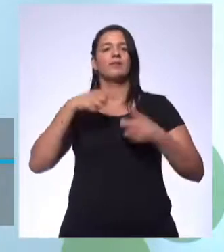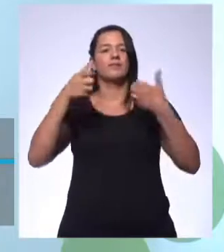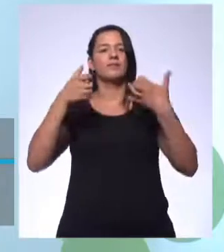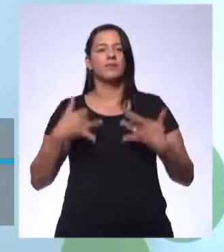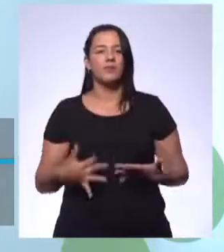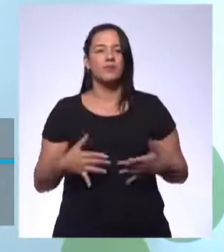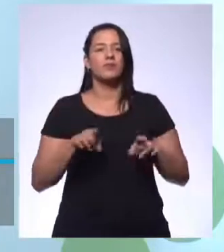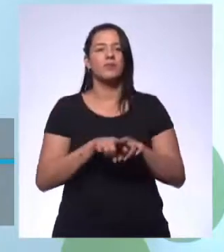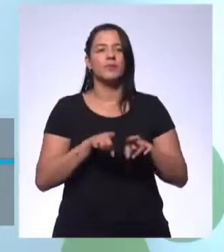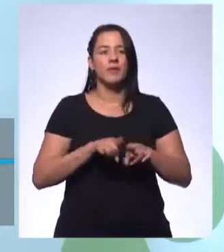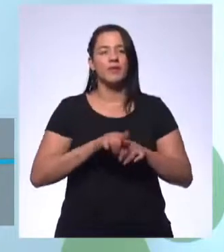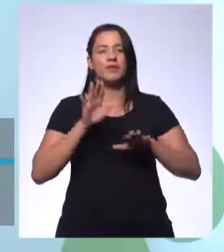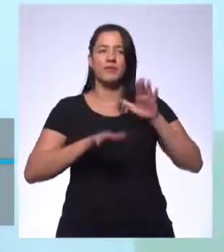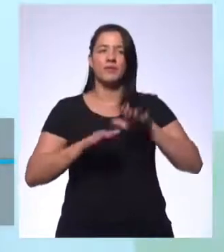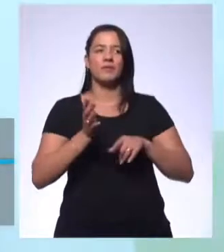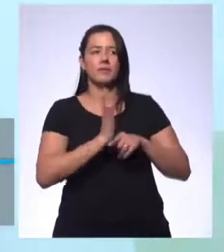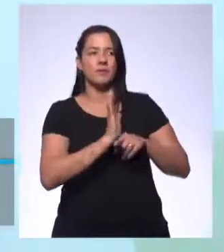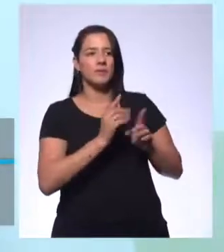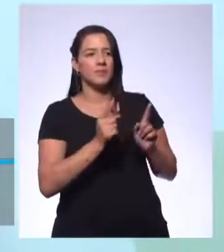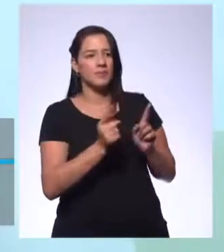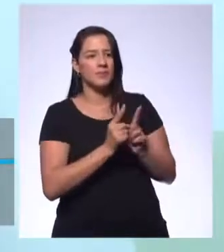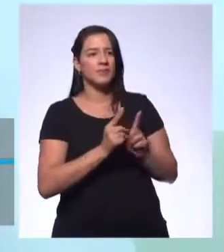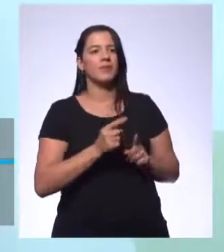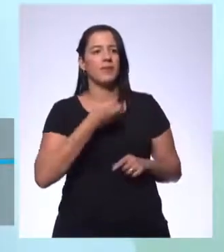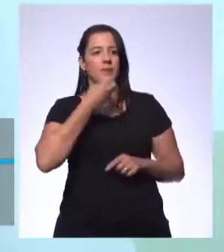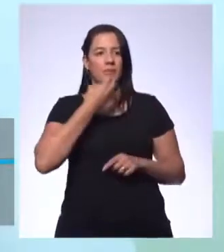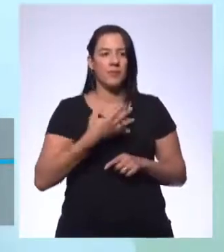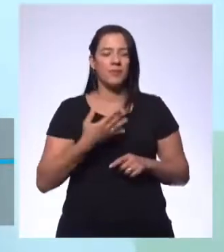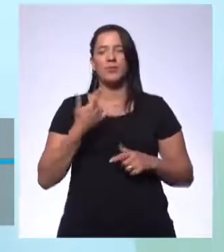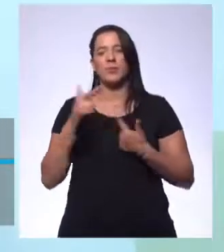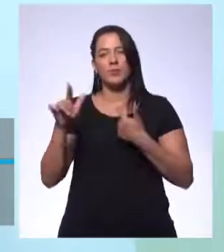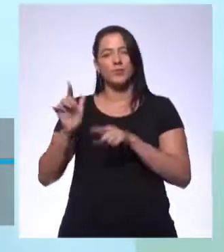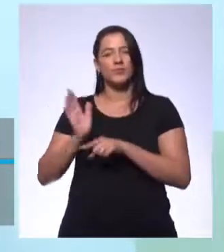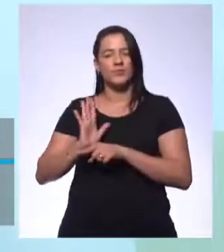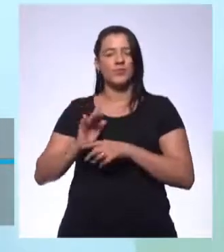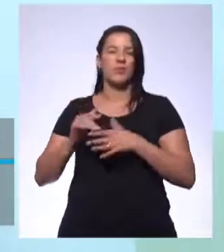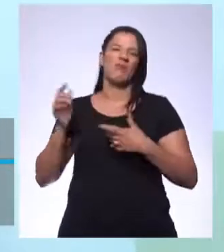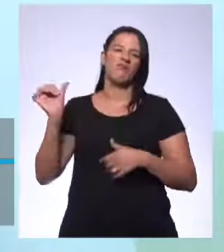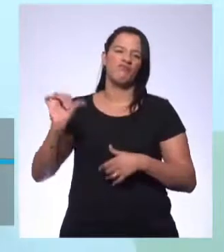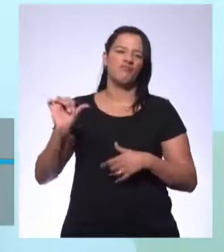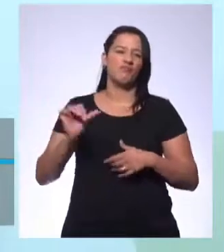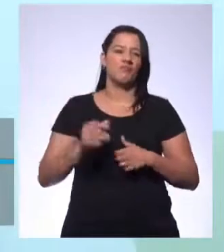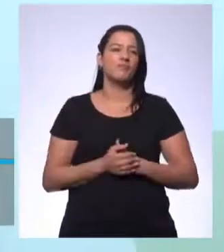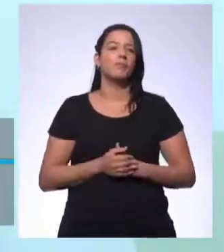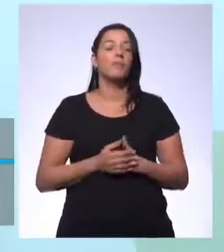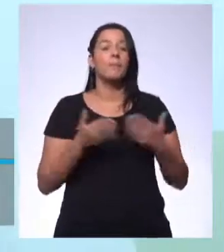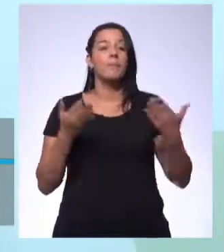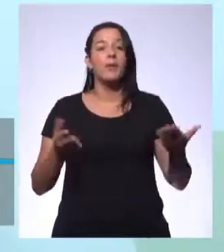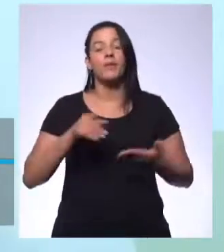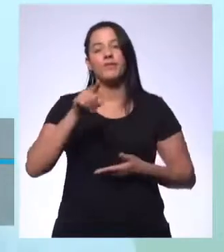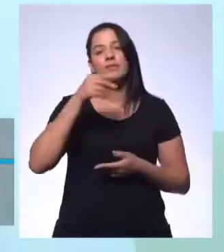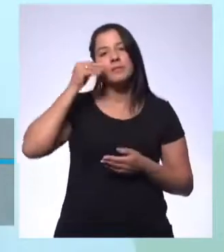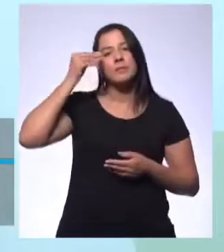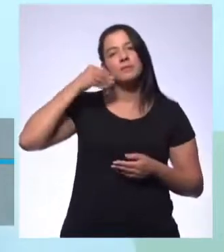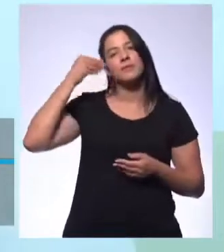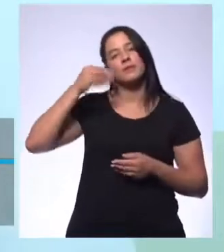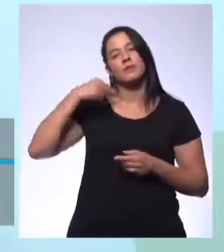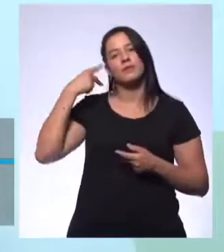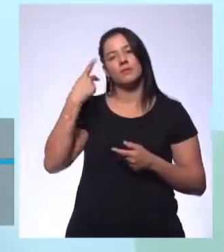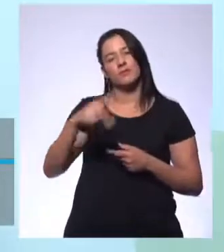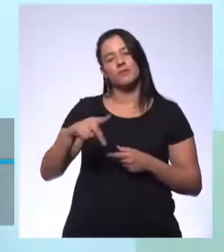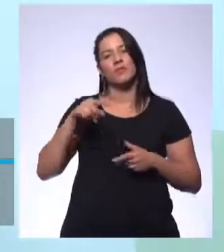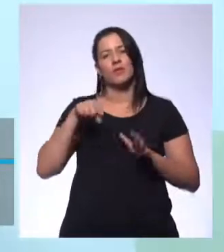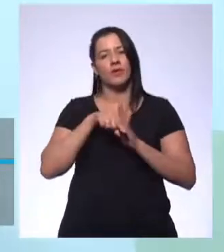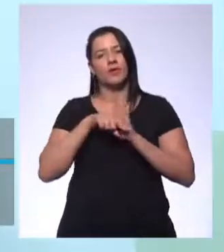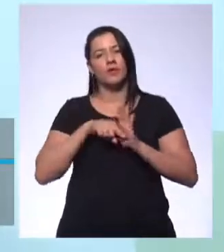o trailer é bom. Olha, né? Aqui a gente falando mal dos filmes, mas assim, é só a experiência de vocês, o quanto a gente consegue